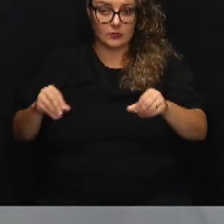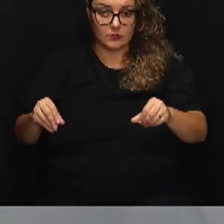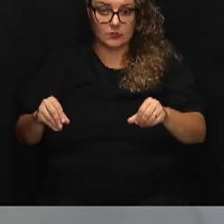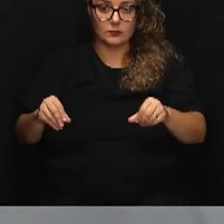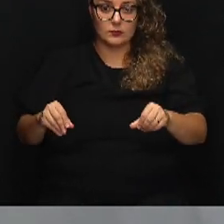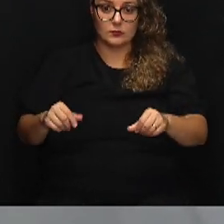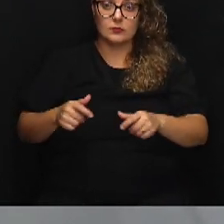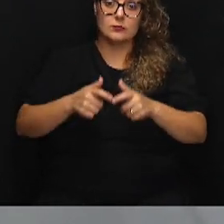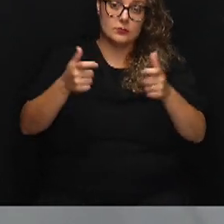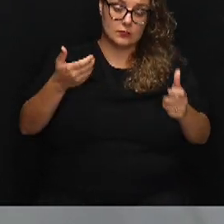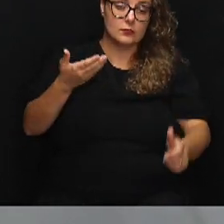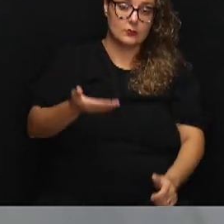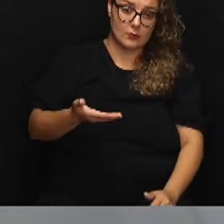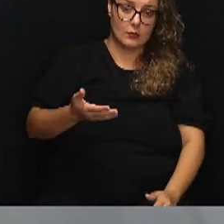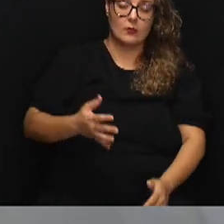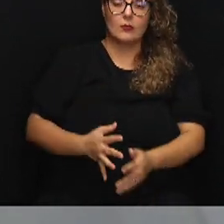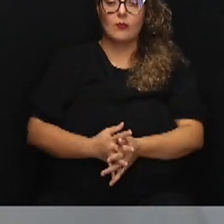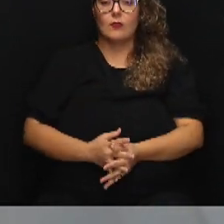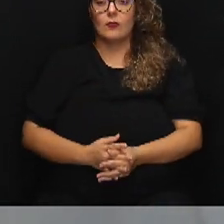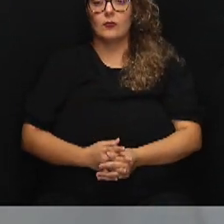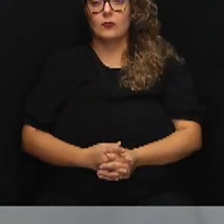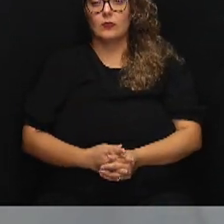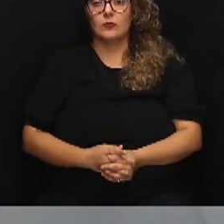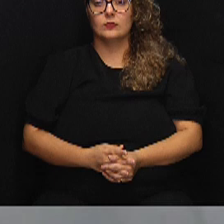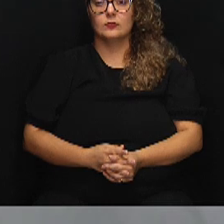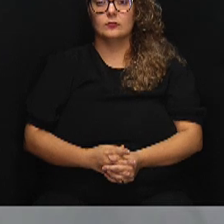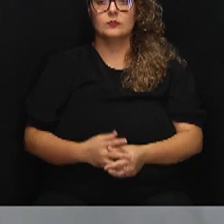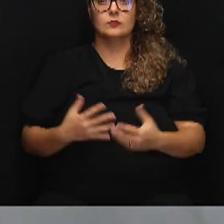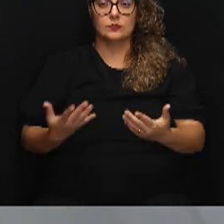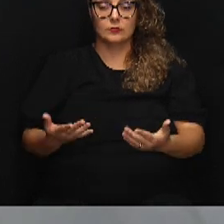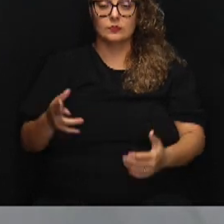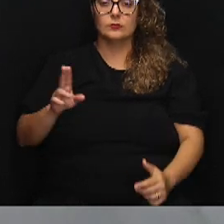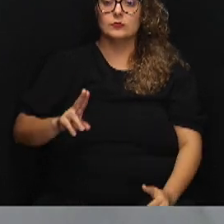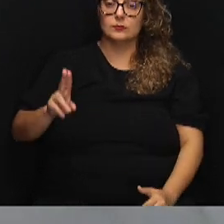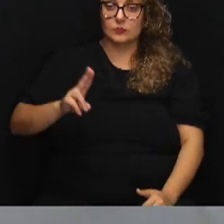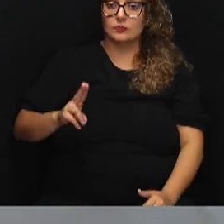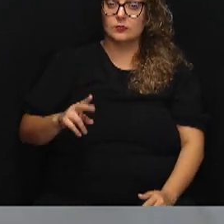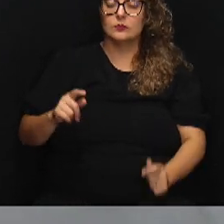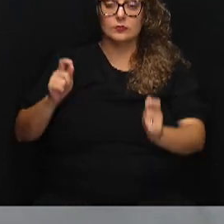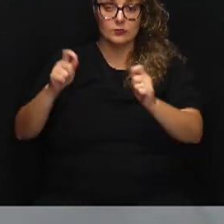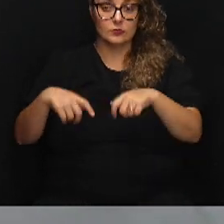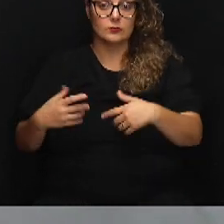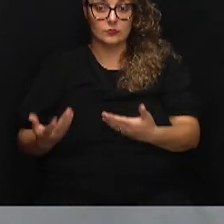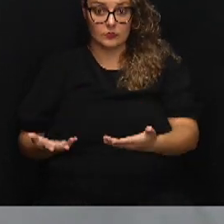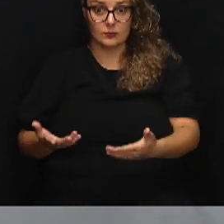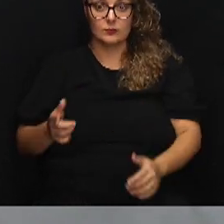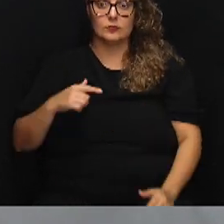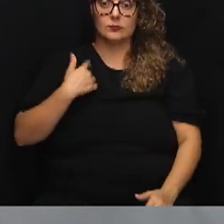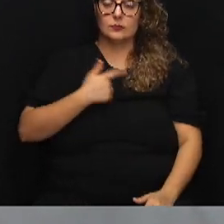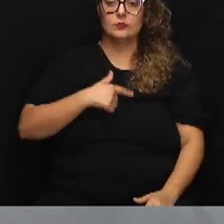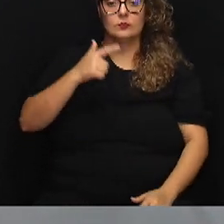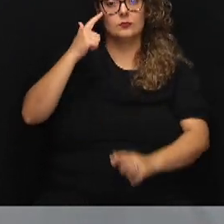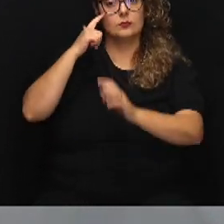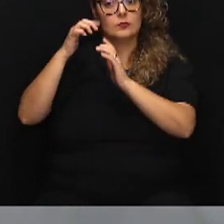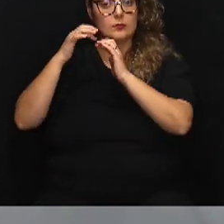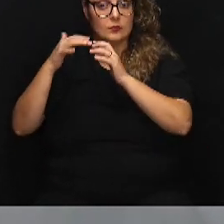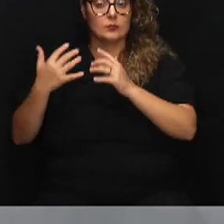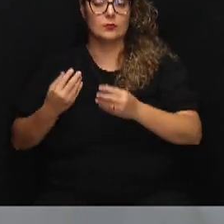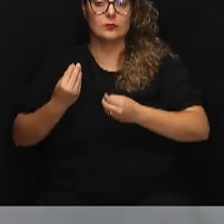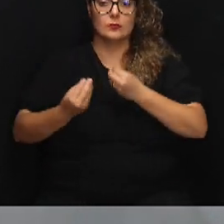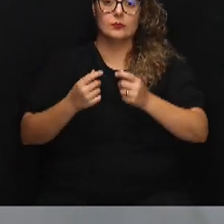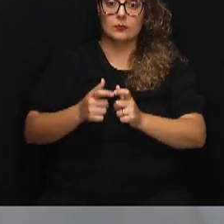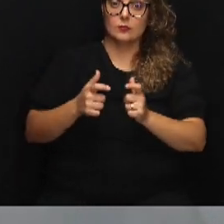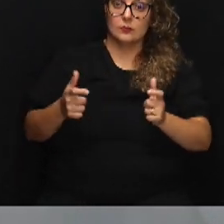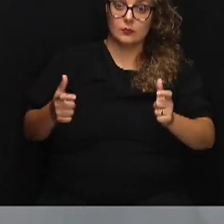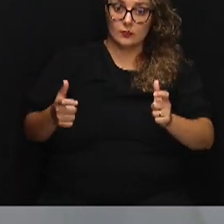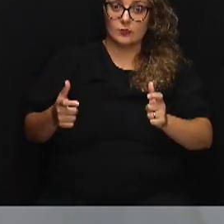muito maior, muito maior. Então, essa é uma das aplicações possíveis. Estamos pensando como aumentar a escala